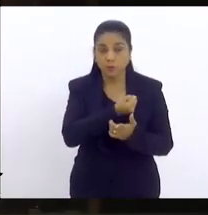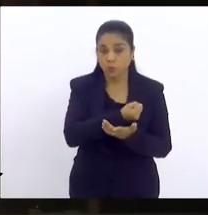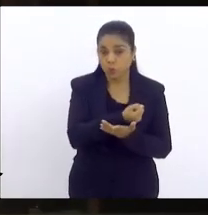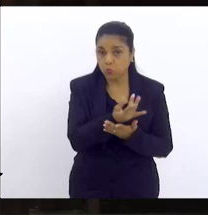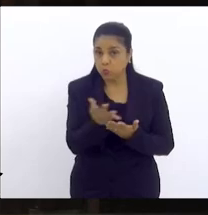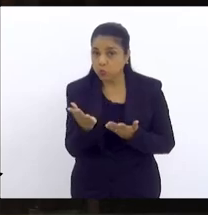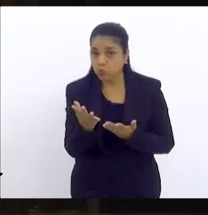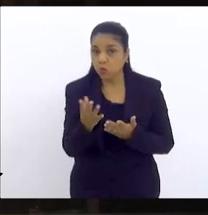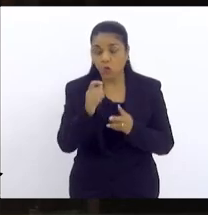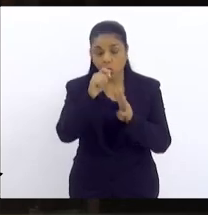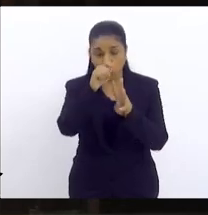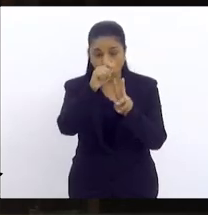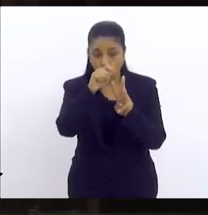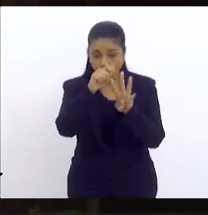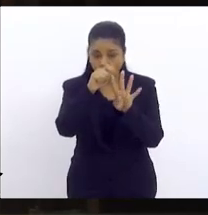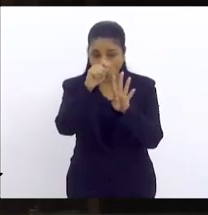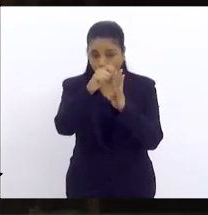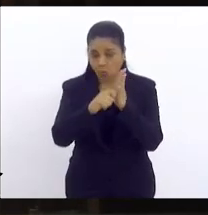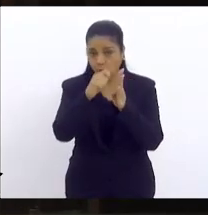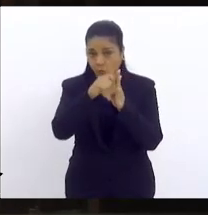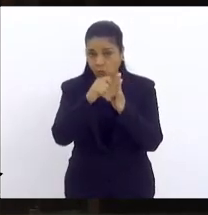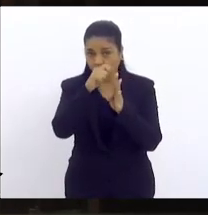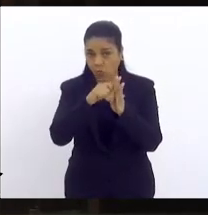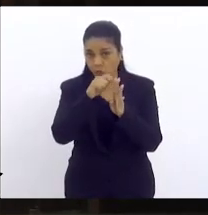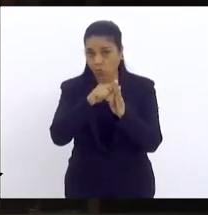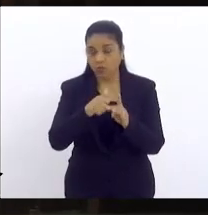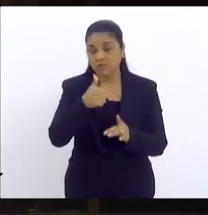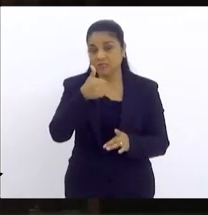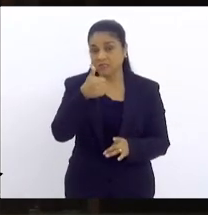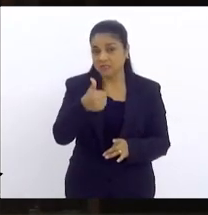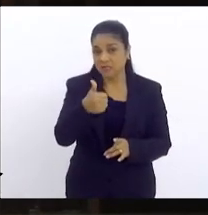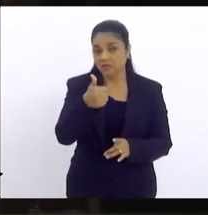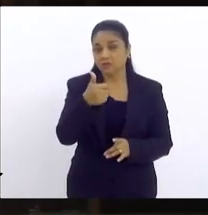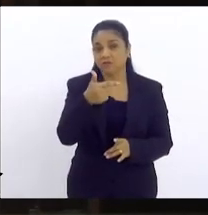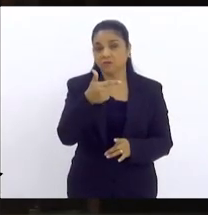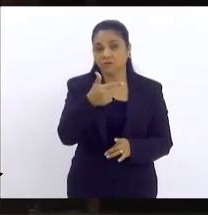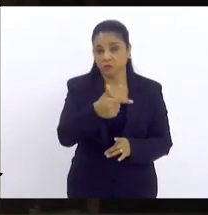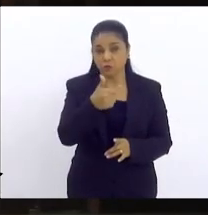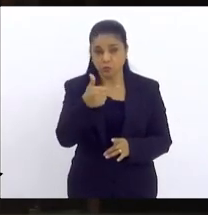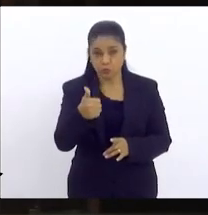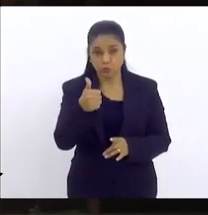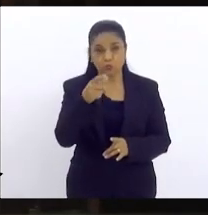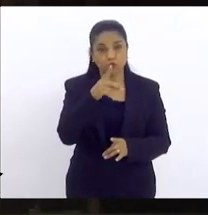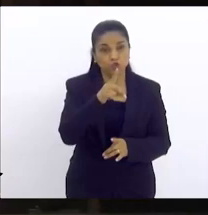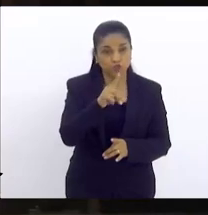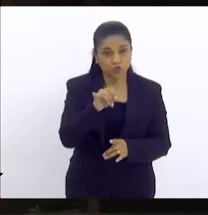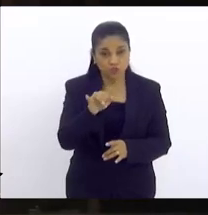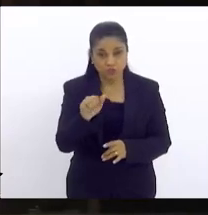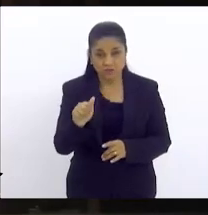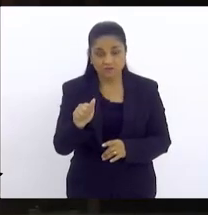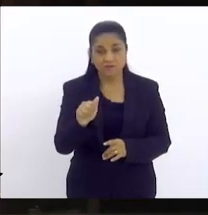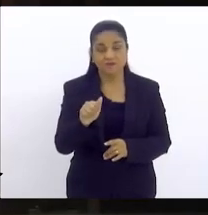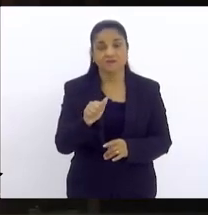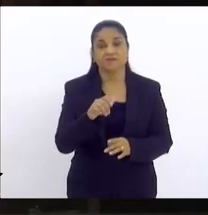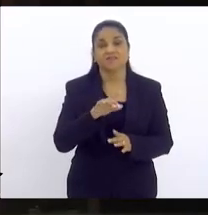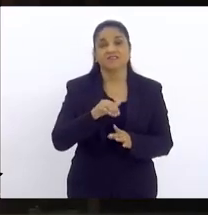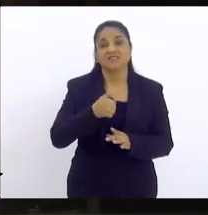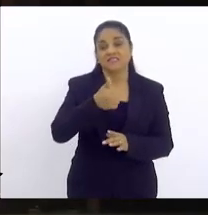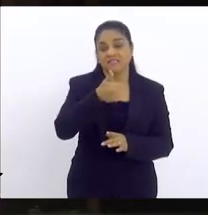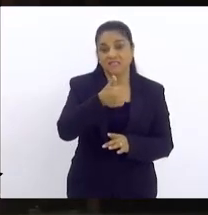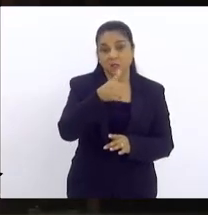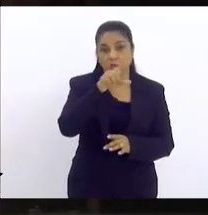nesses quatro meses hoje 10121 dias nós temos mais de 180